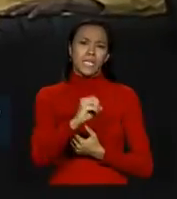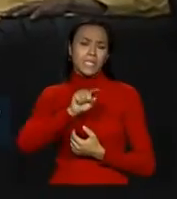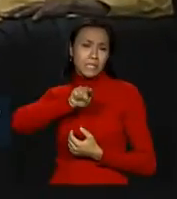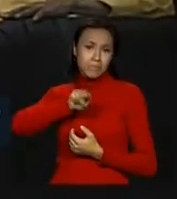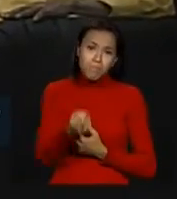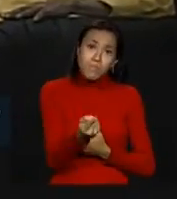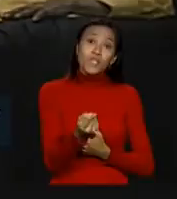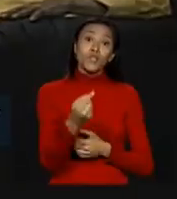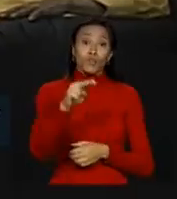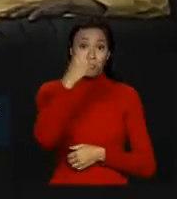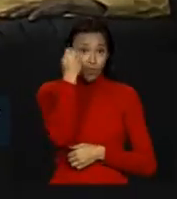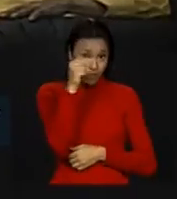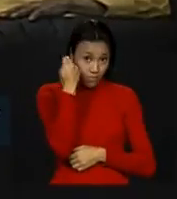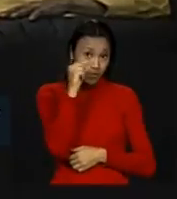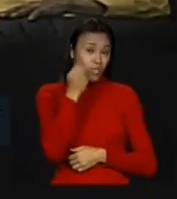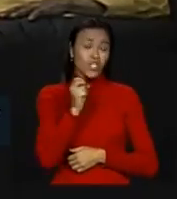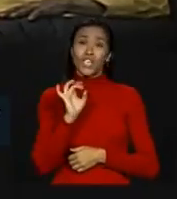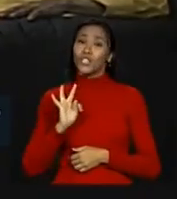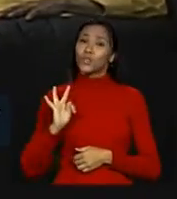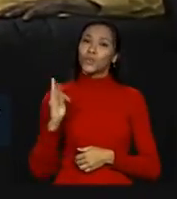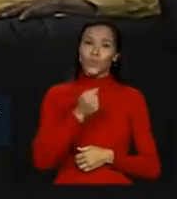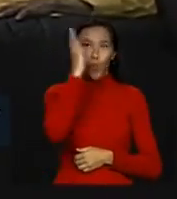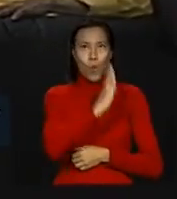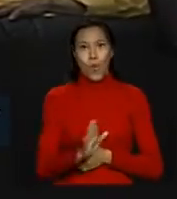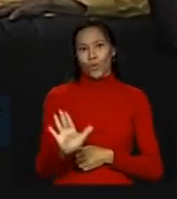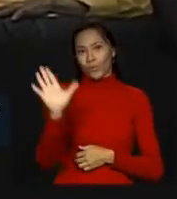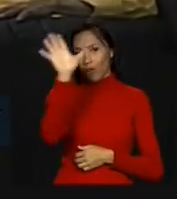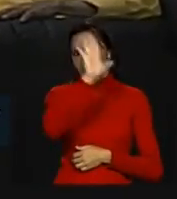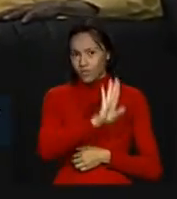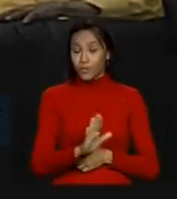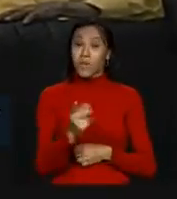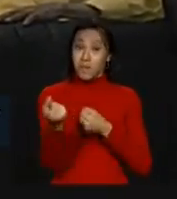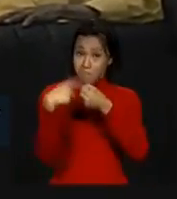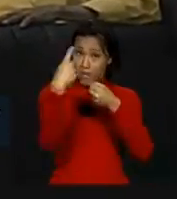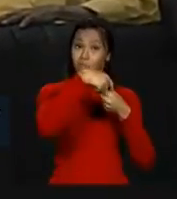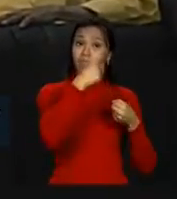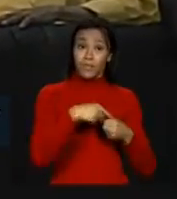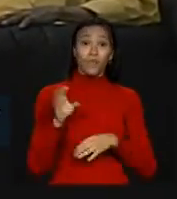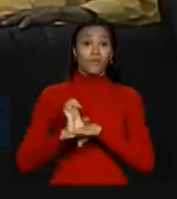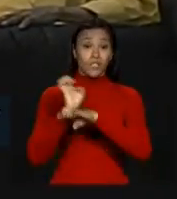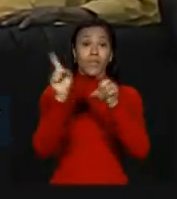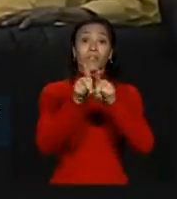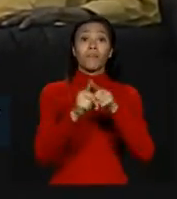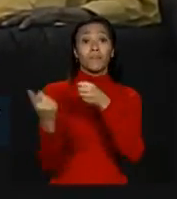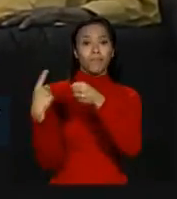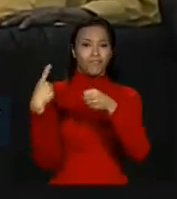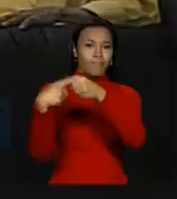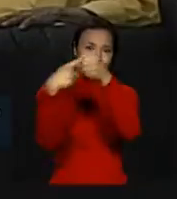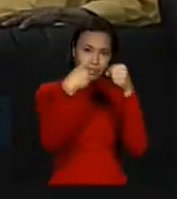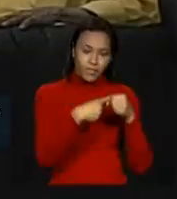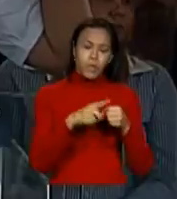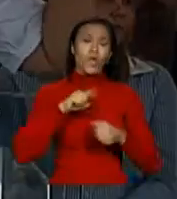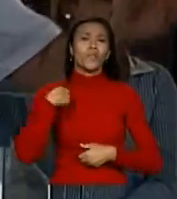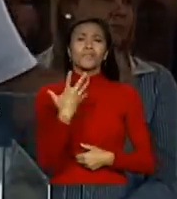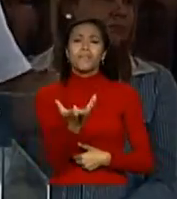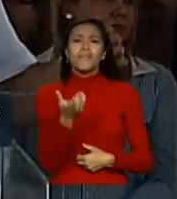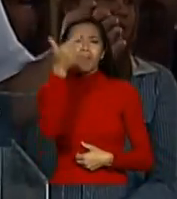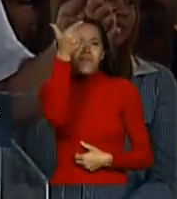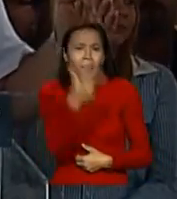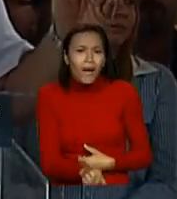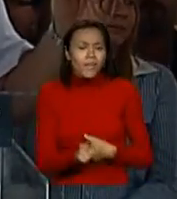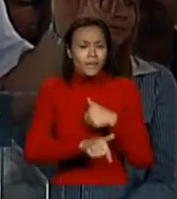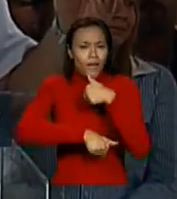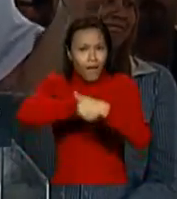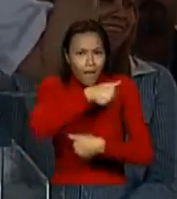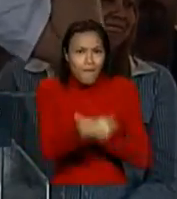cirurgias de catarata em todo o Brasil nessa parceria com os estados e municípios mas nós queremos fazer um grande esforço